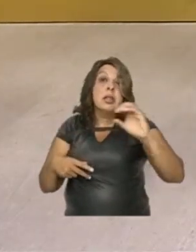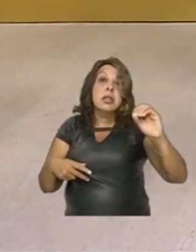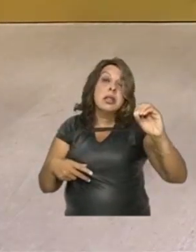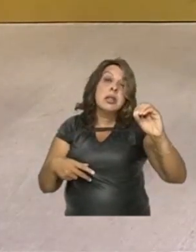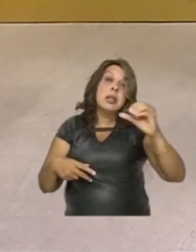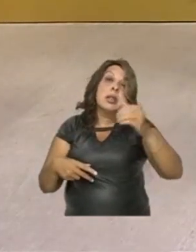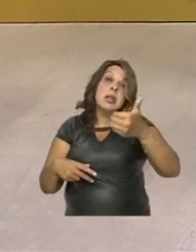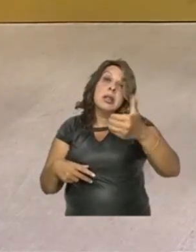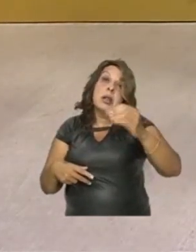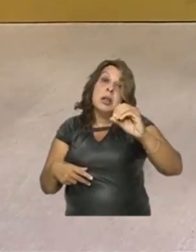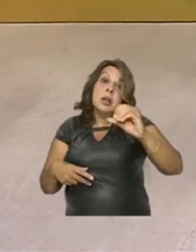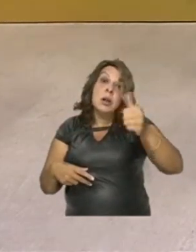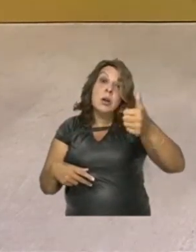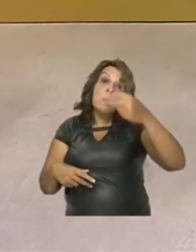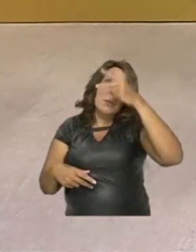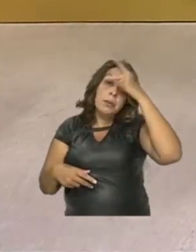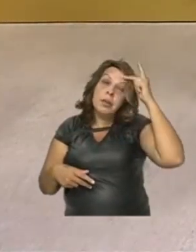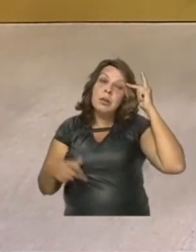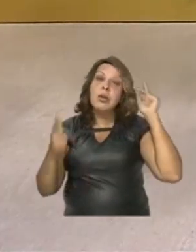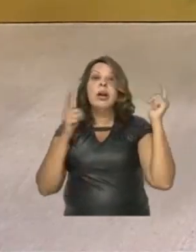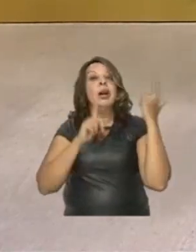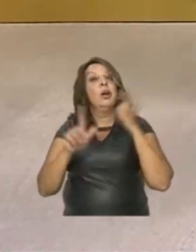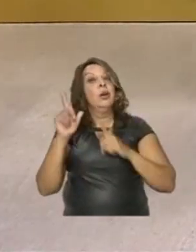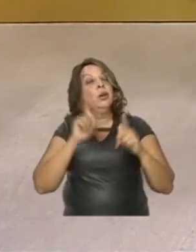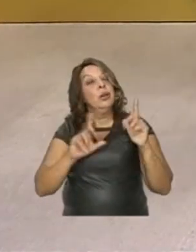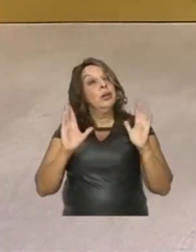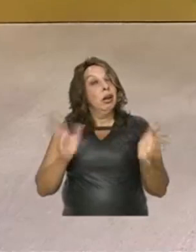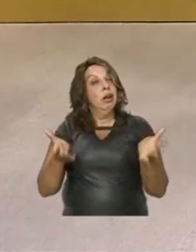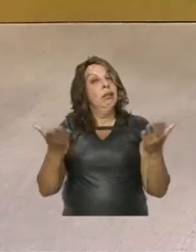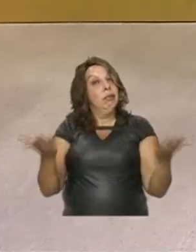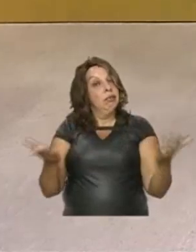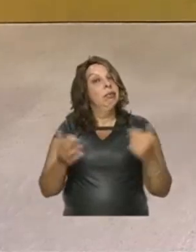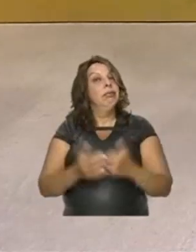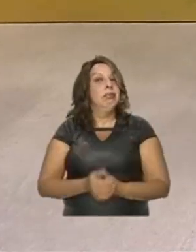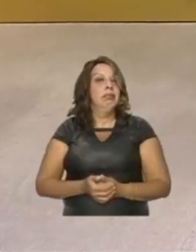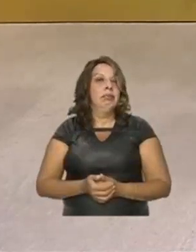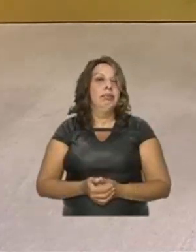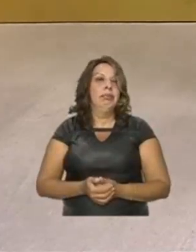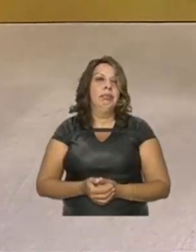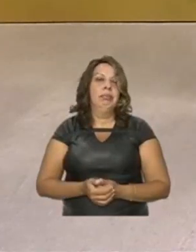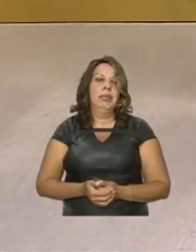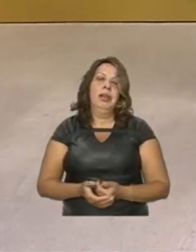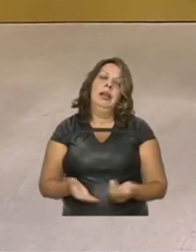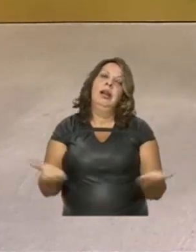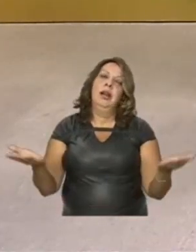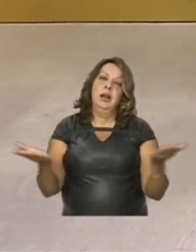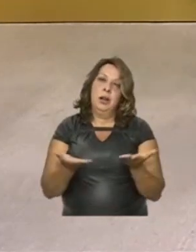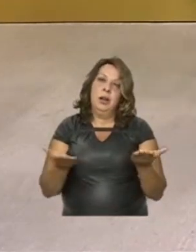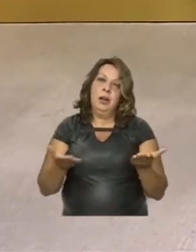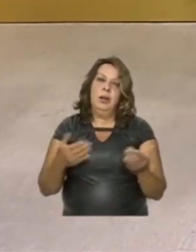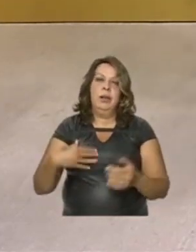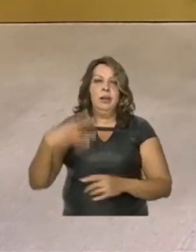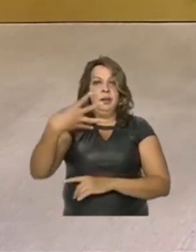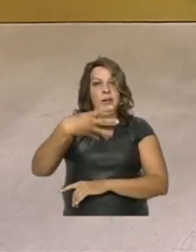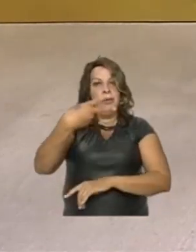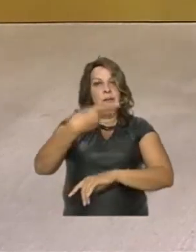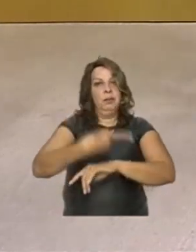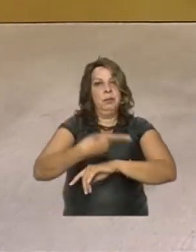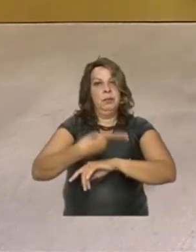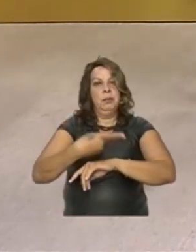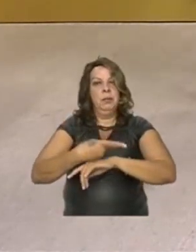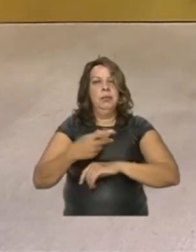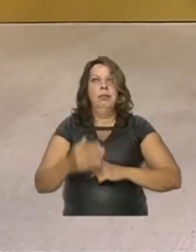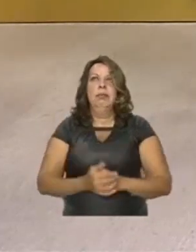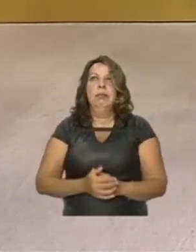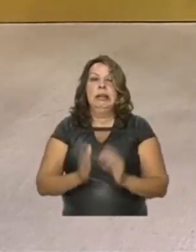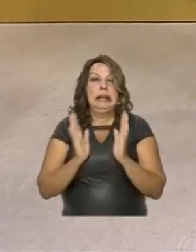101! 101! Ó, 101 tá já. Vendo? Pois é. E agora, vamos falar do quarto prêmio, porque tá todo mundo assim, ai,